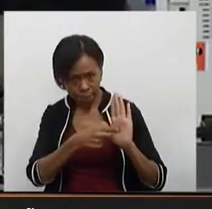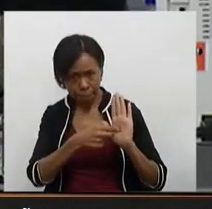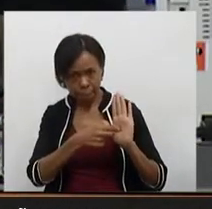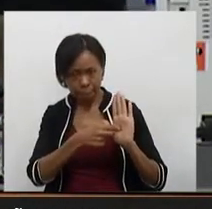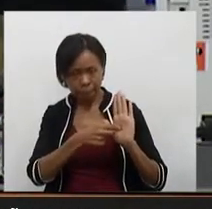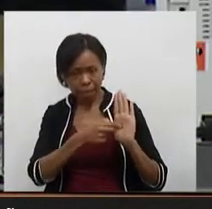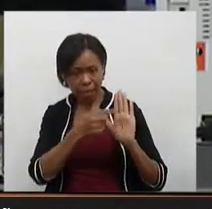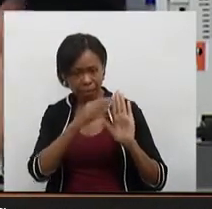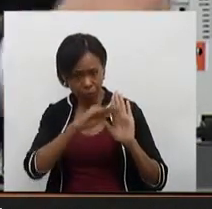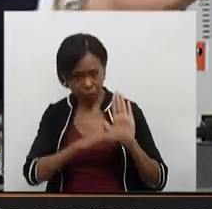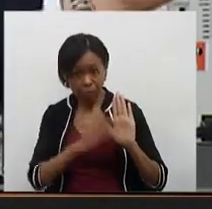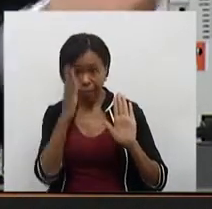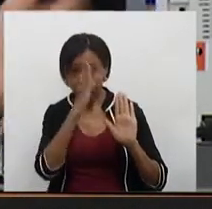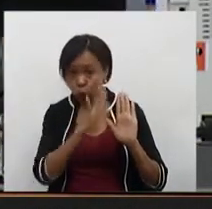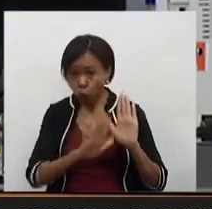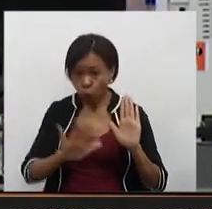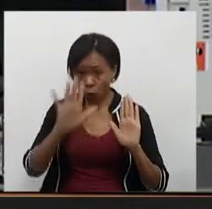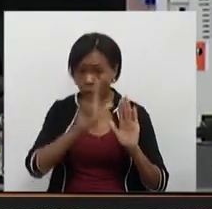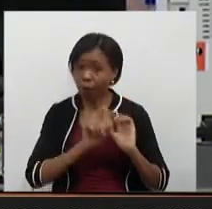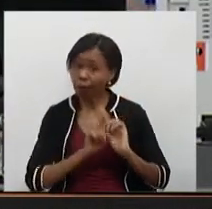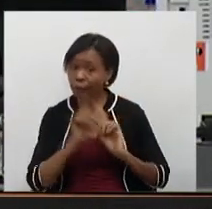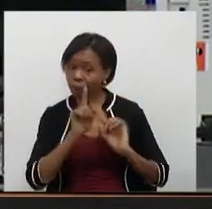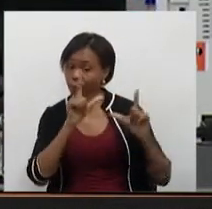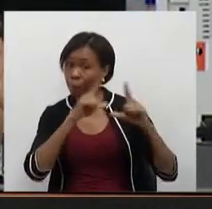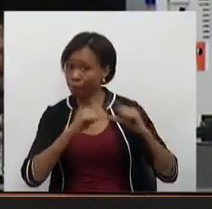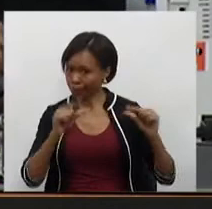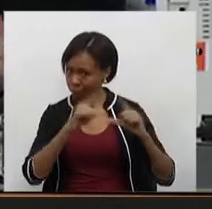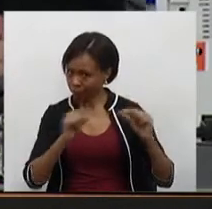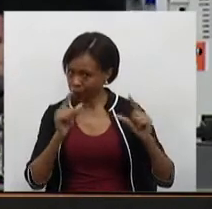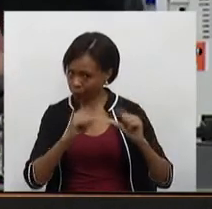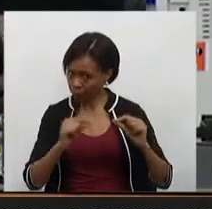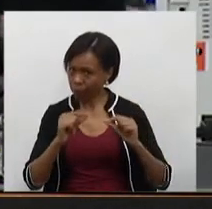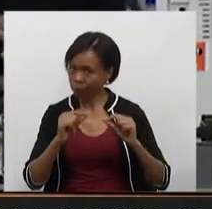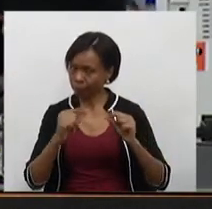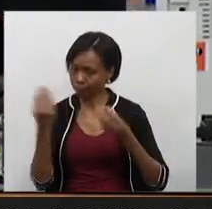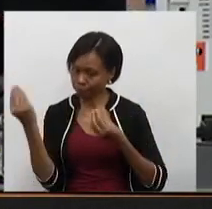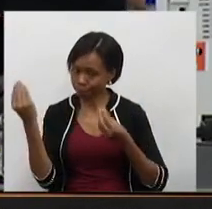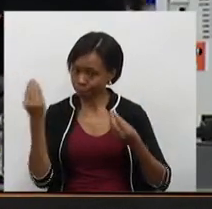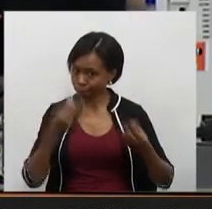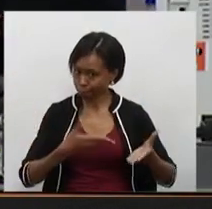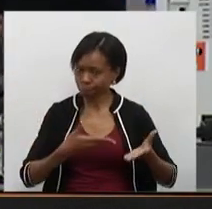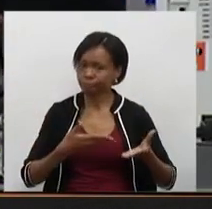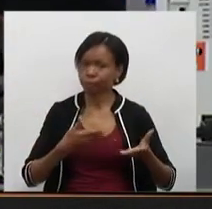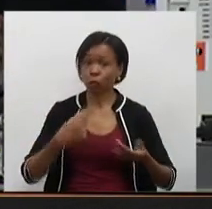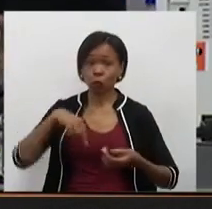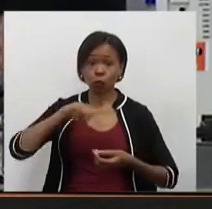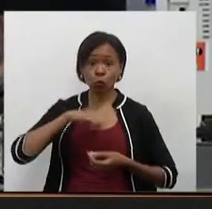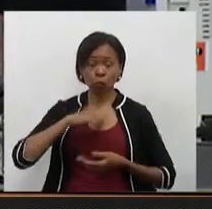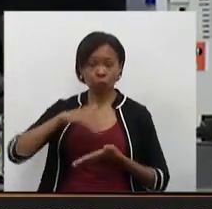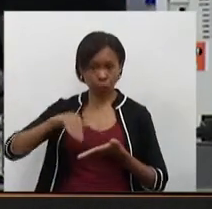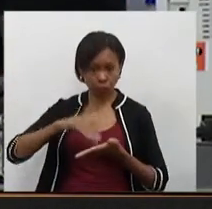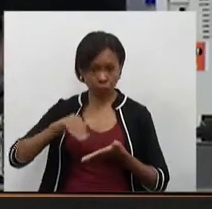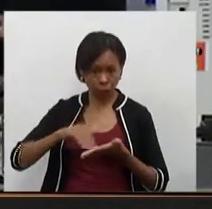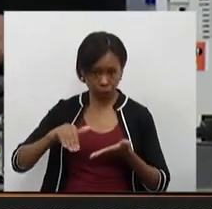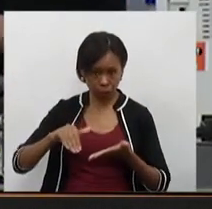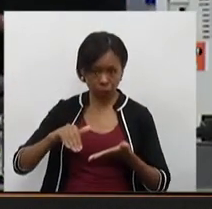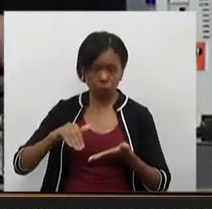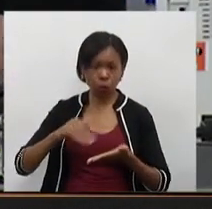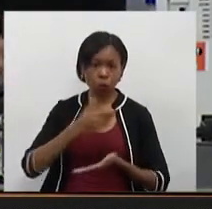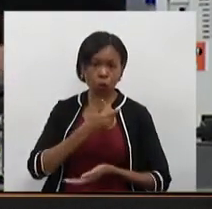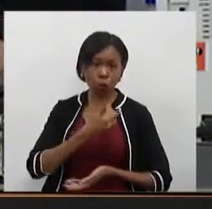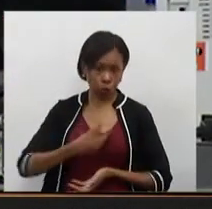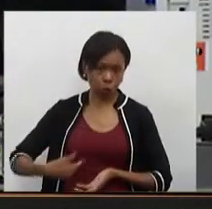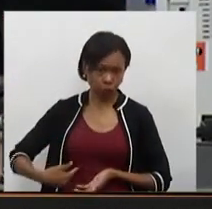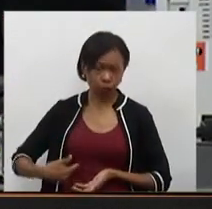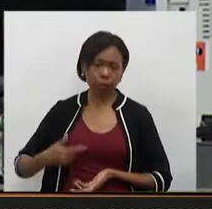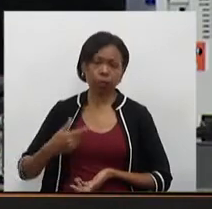Brasília. Nós aqui, como os deputados estaduais, vamos sim, junto à Secretaria Estadual, tomar todas as providências